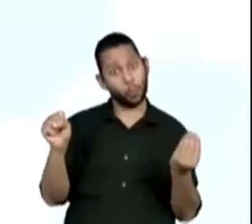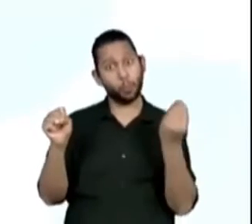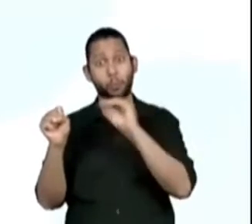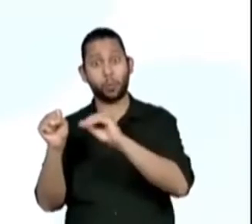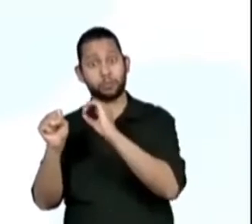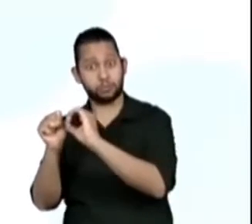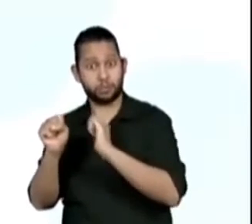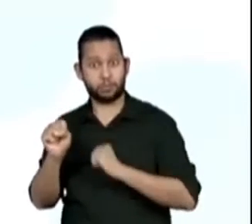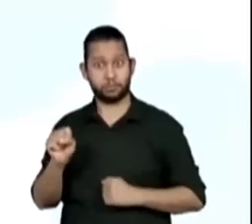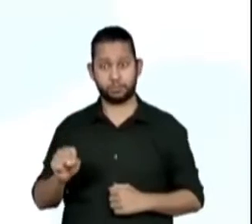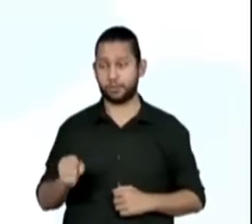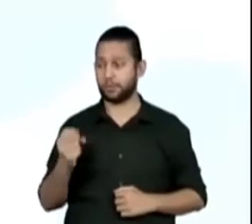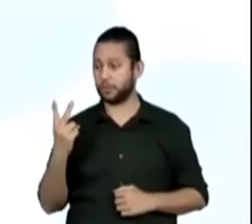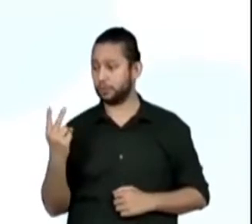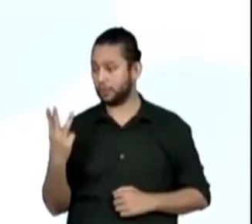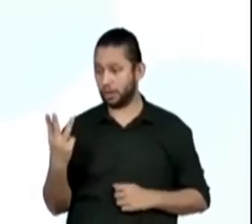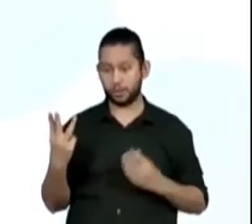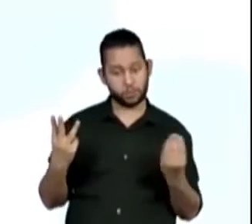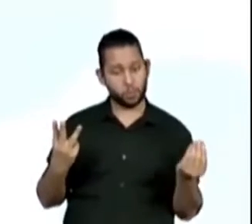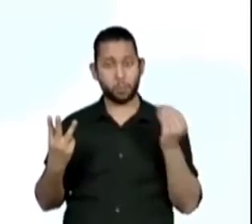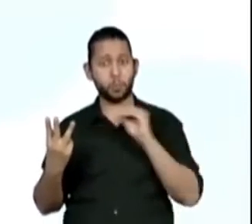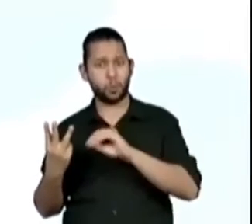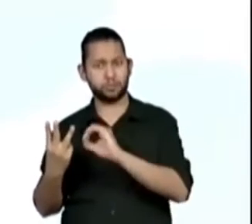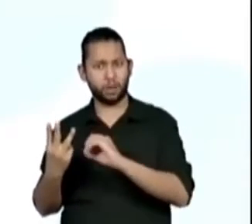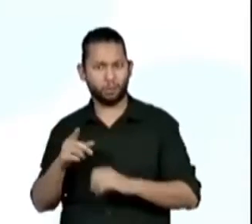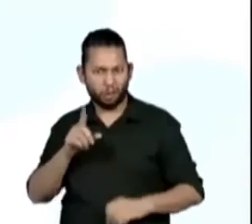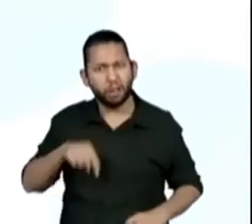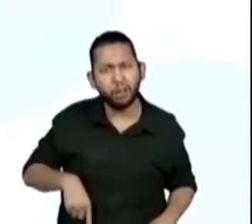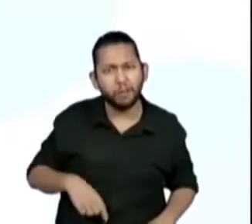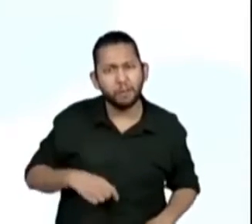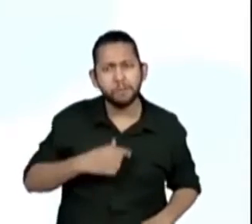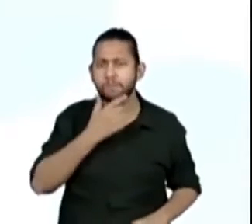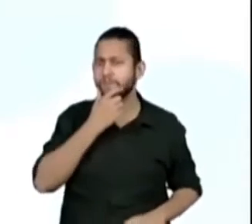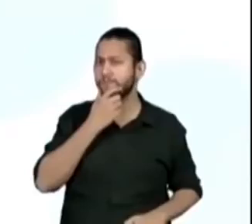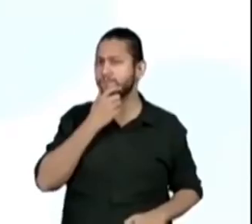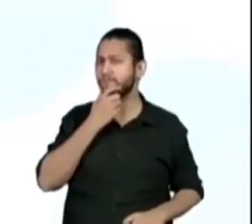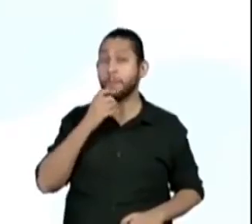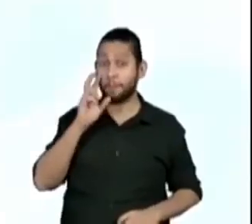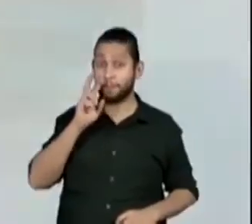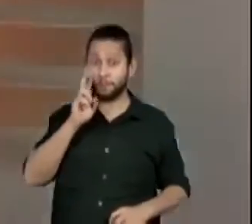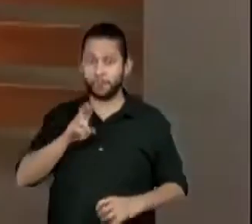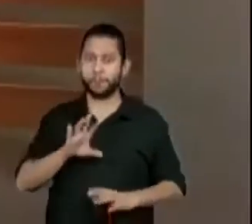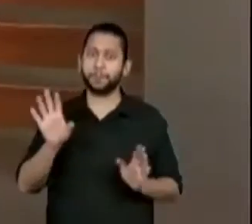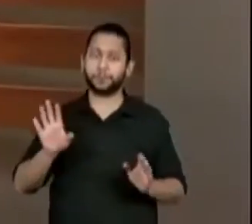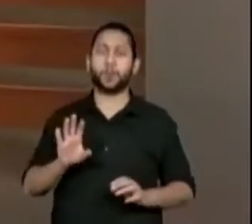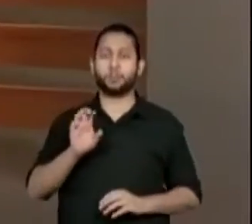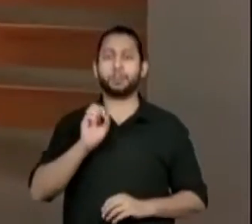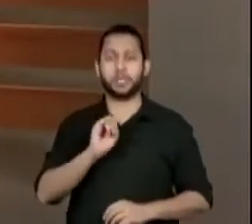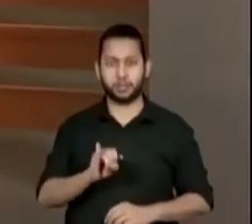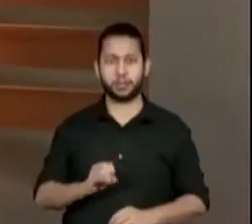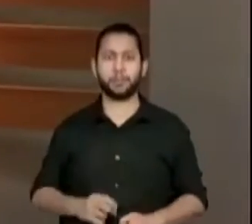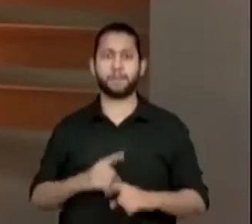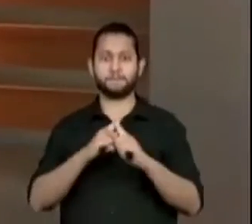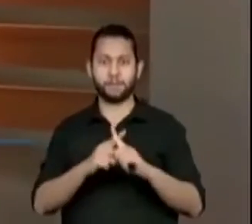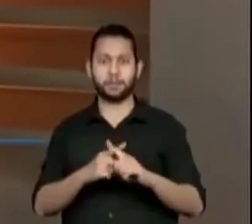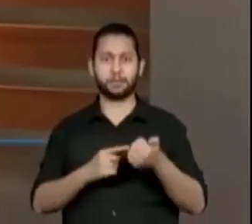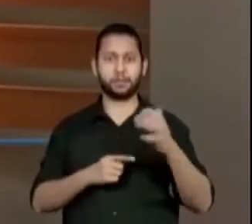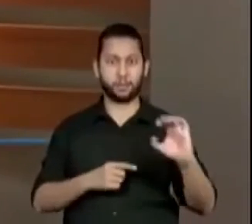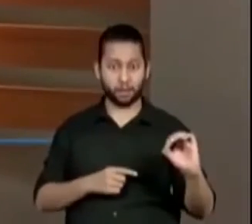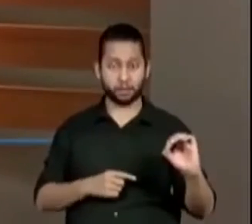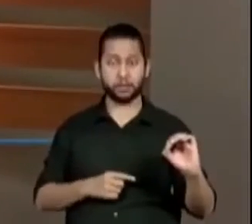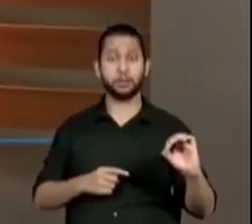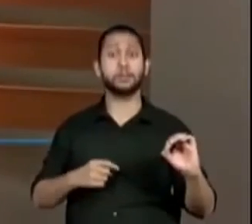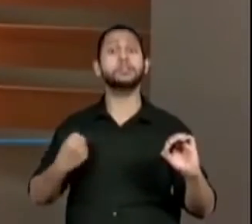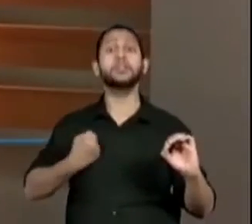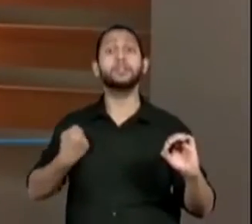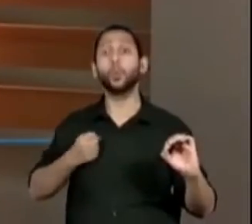final. Tá, então vamos lá. A regrinha é a seguinte. Basta acrescentar, numa multiplicação por 10, basta acrescentar